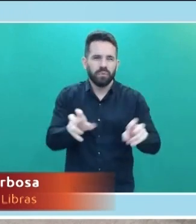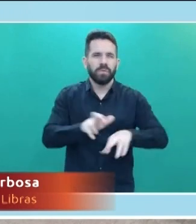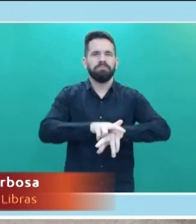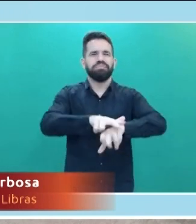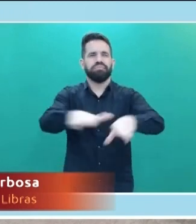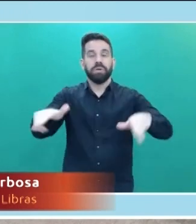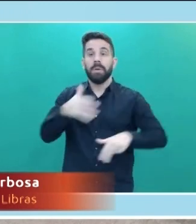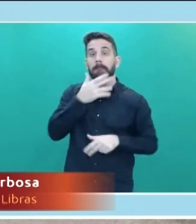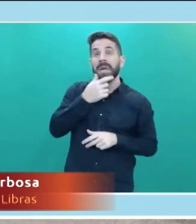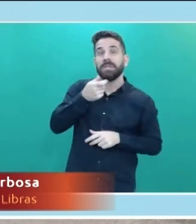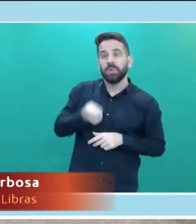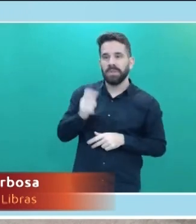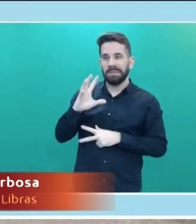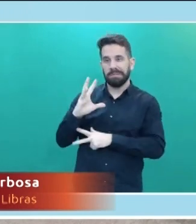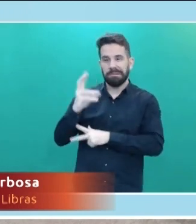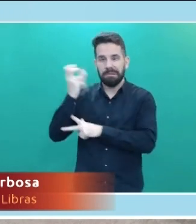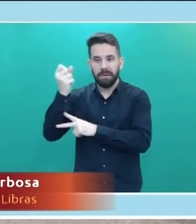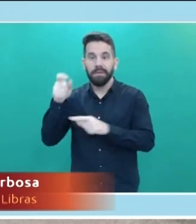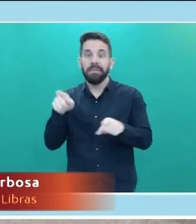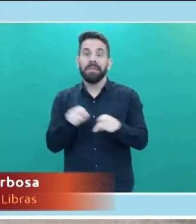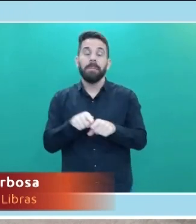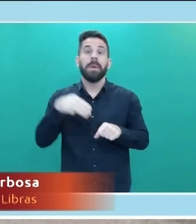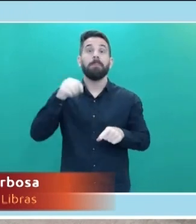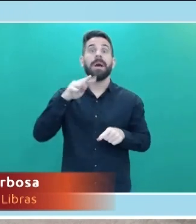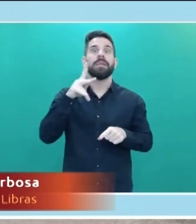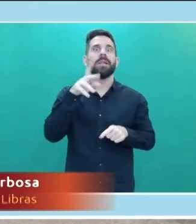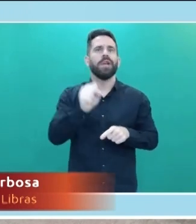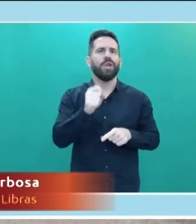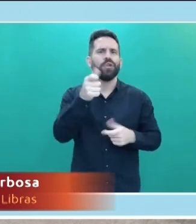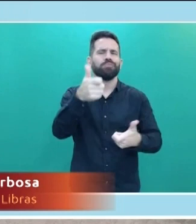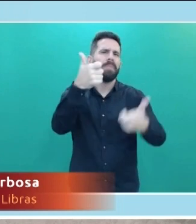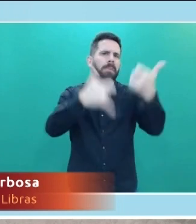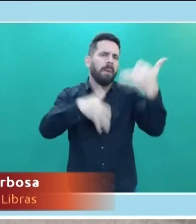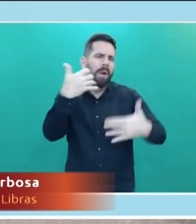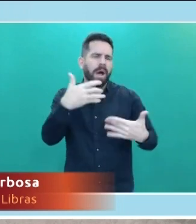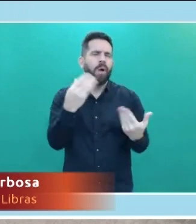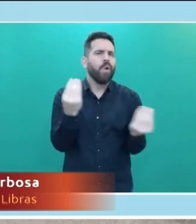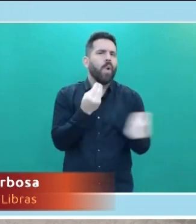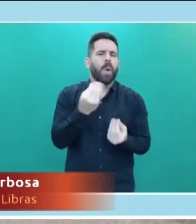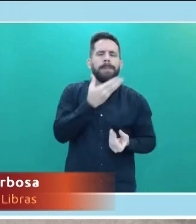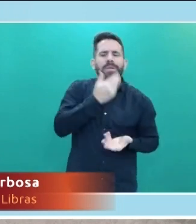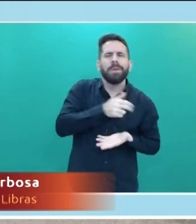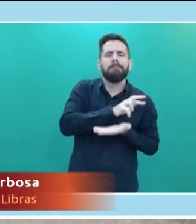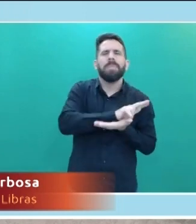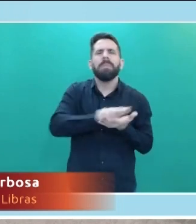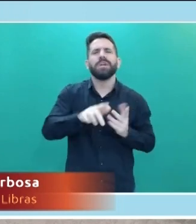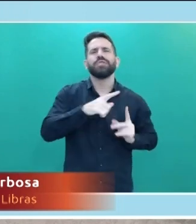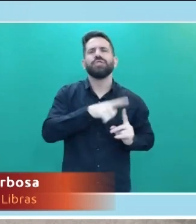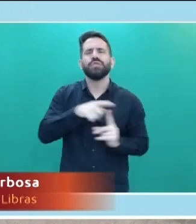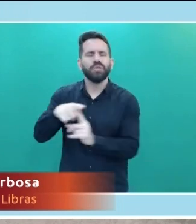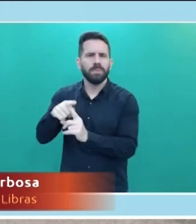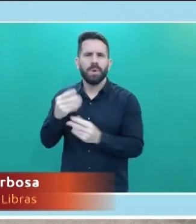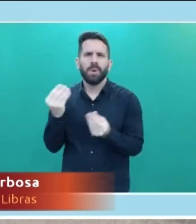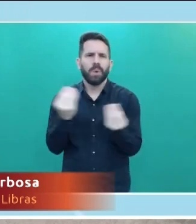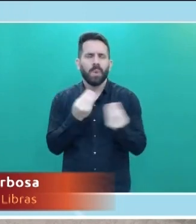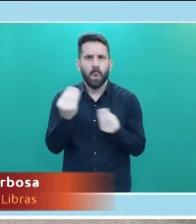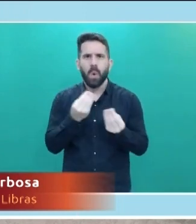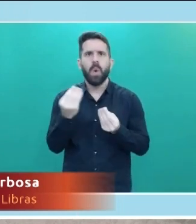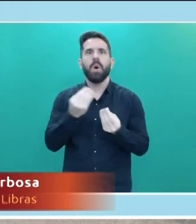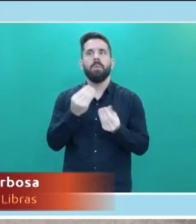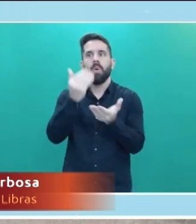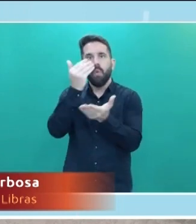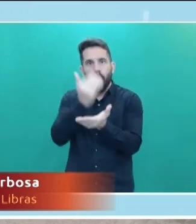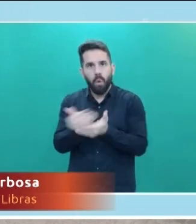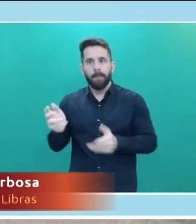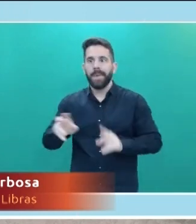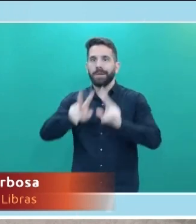o Matheus tentar nos ajudar também a entender, né, como que essas diferentes masculinidades possibilitaram o surgimento dessa especificamente, né,